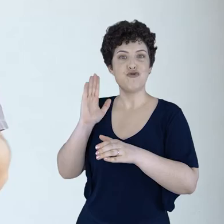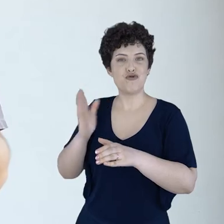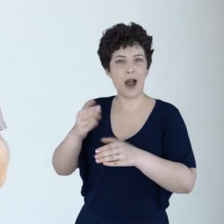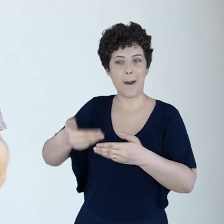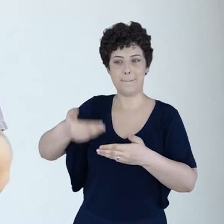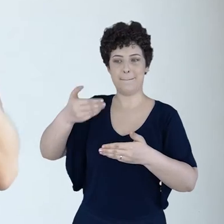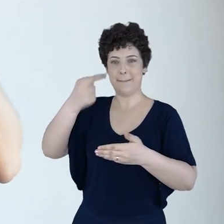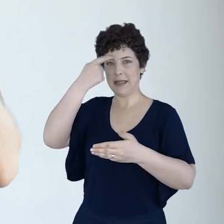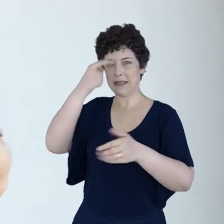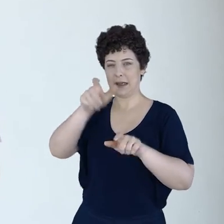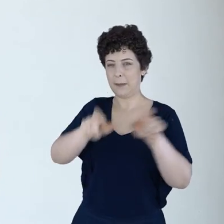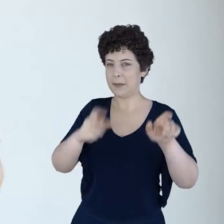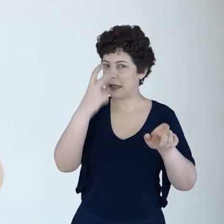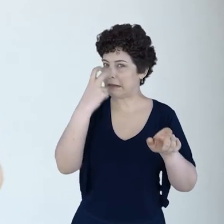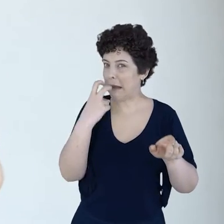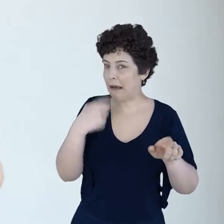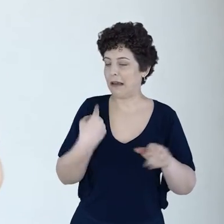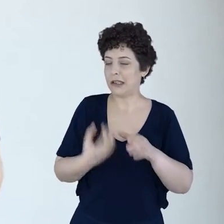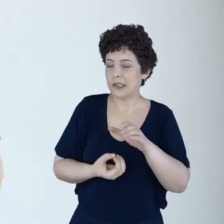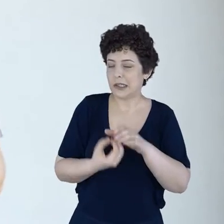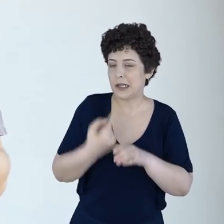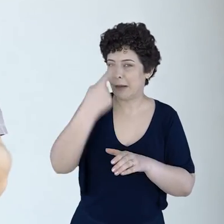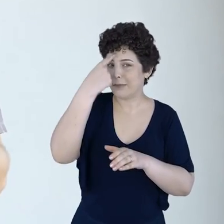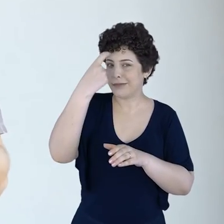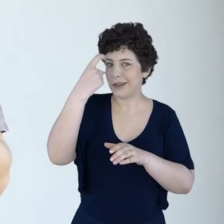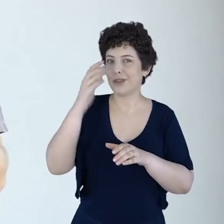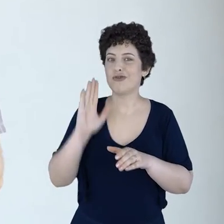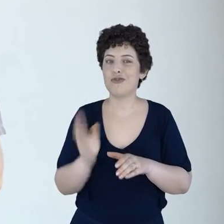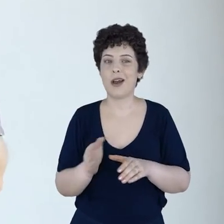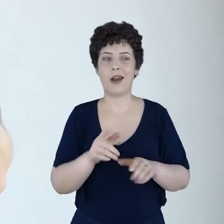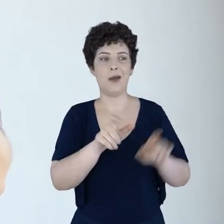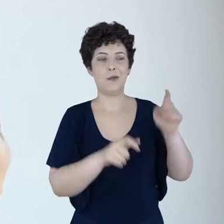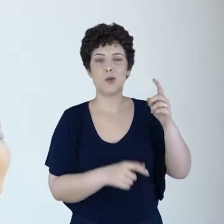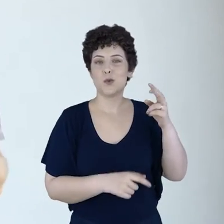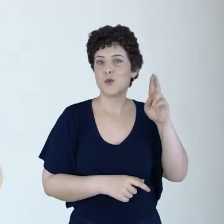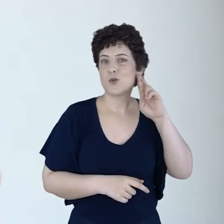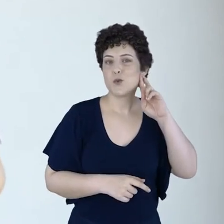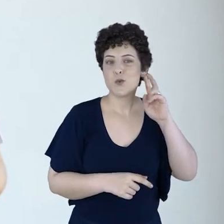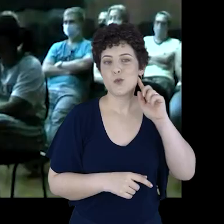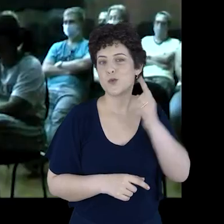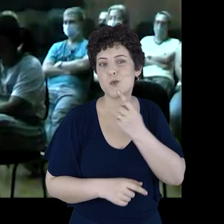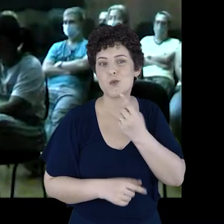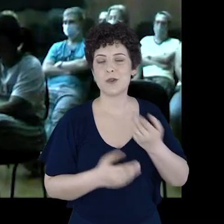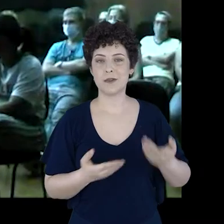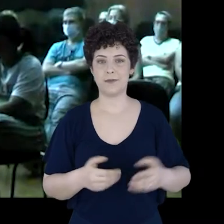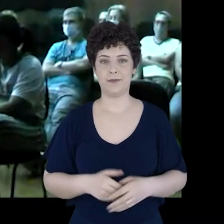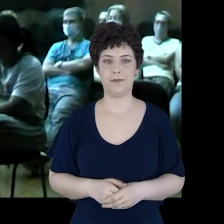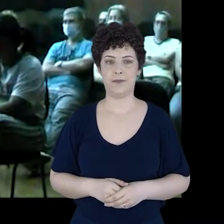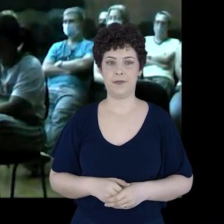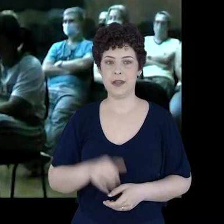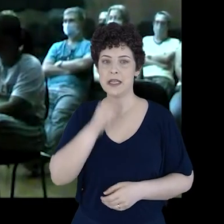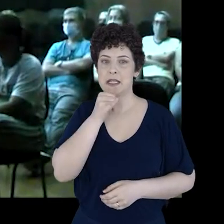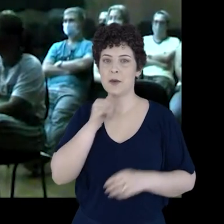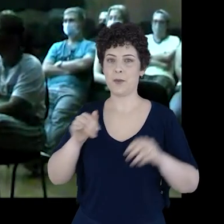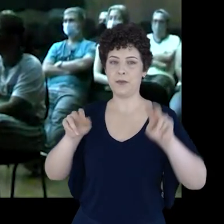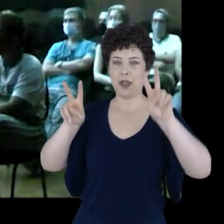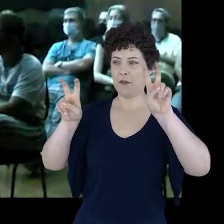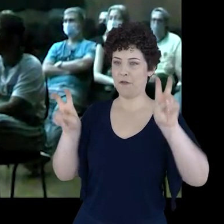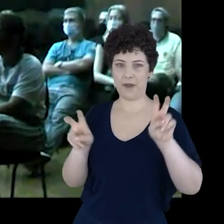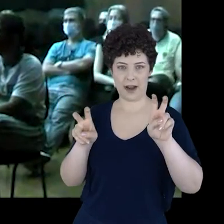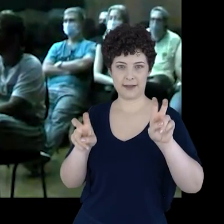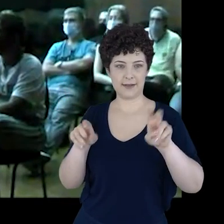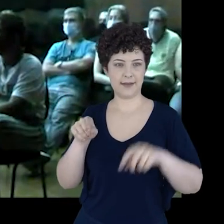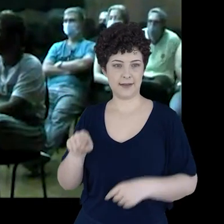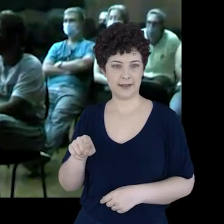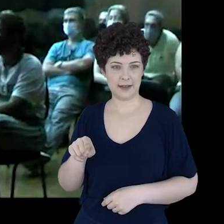cria pensando nas pessoas que não enxergam? Será que a gente cria pensando nas pessoas que não escutam? Vocês anotaram a frase toda da Celina?